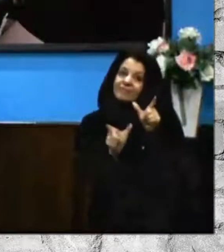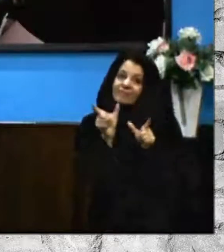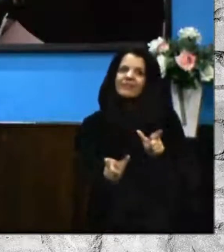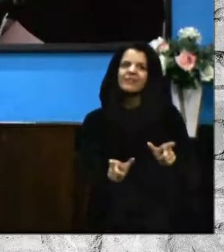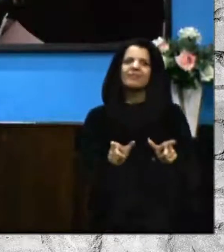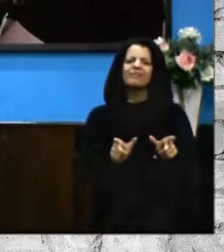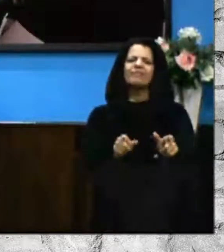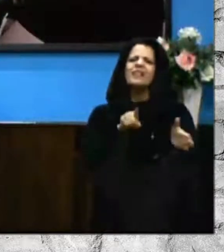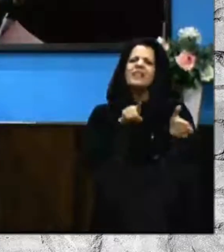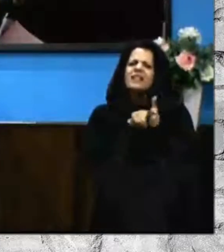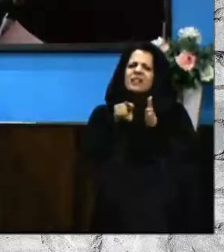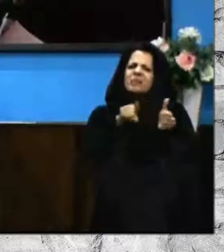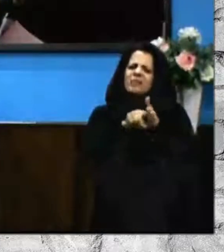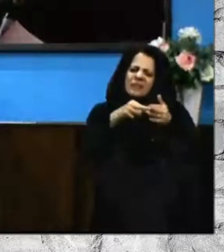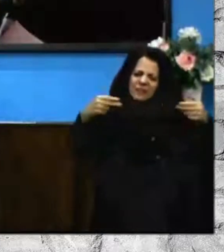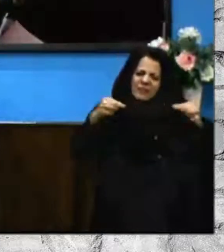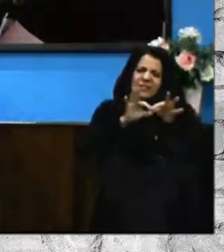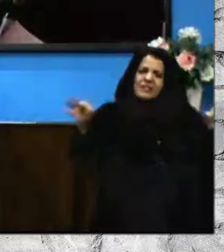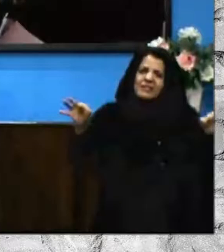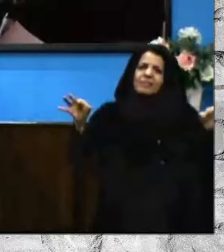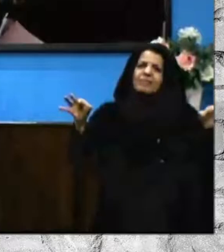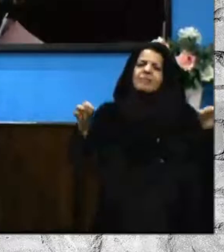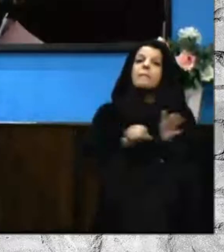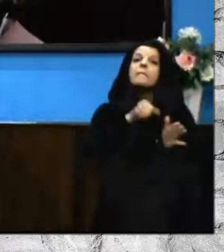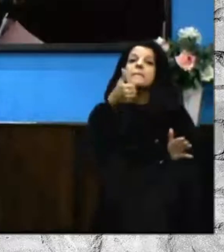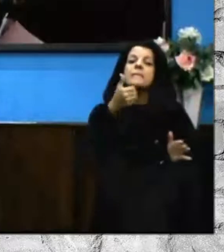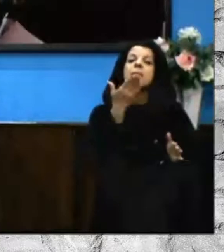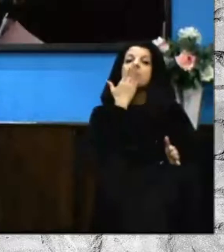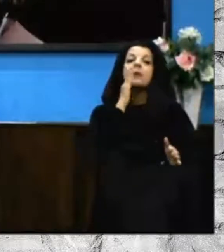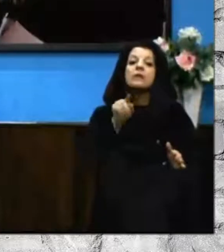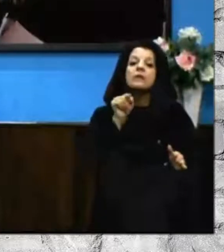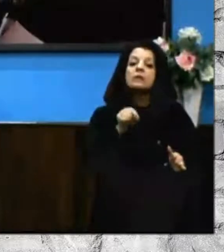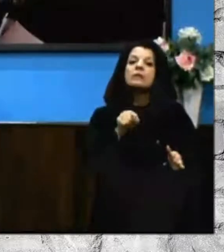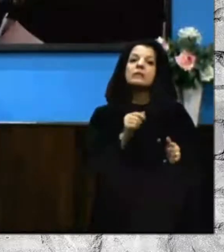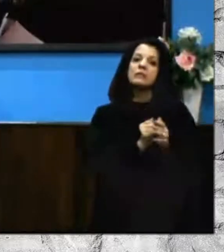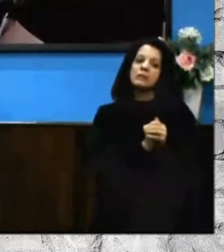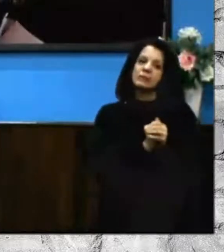de fazer algumas perguntas muito simples. Primeiro, a quem foi prometido isso?